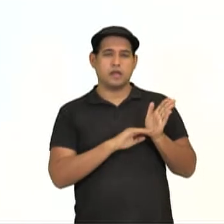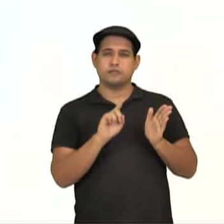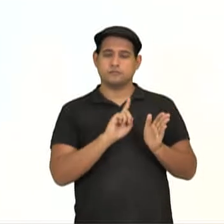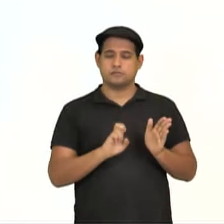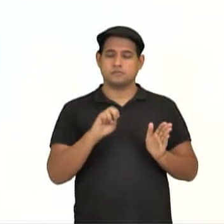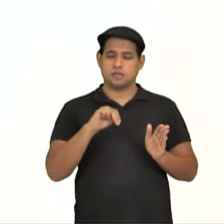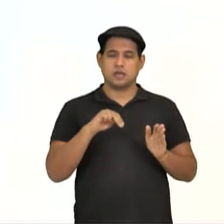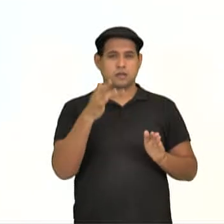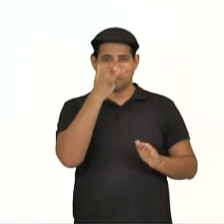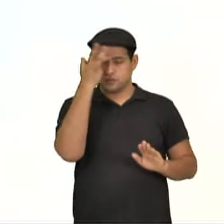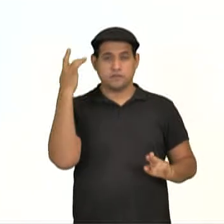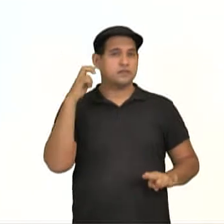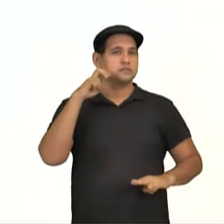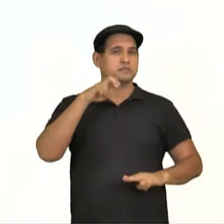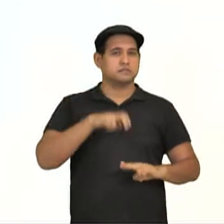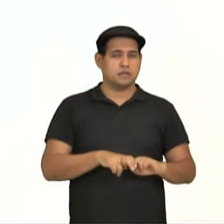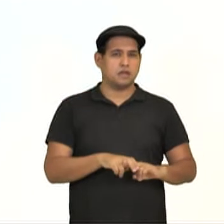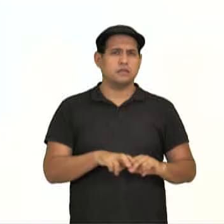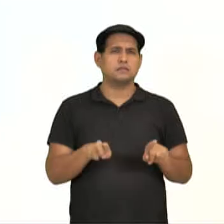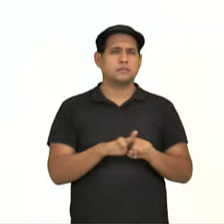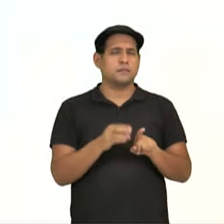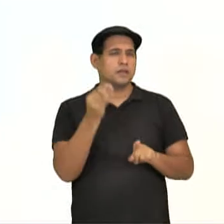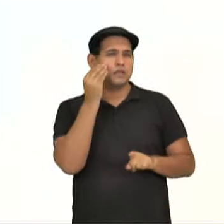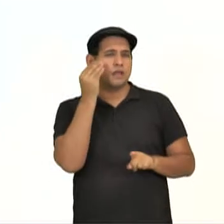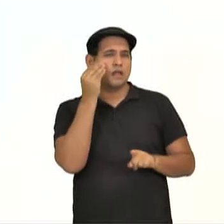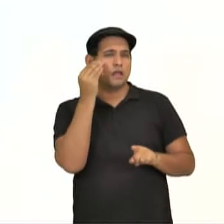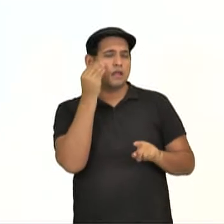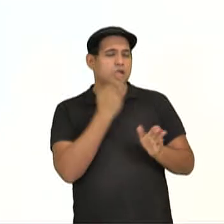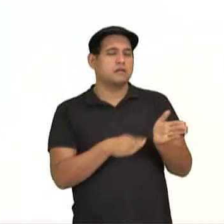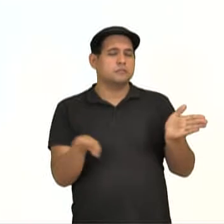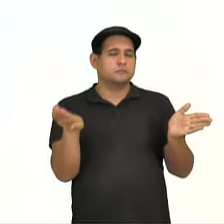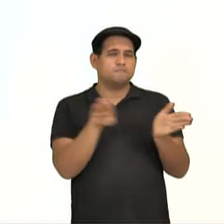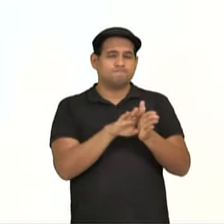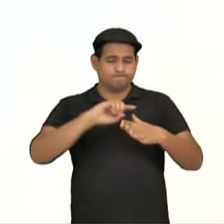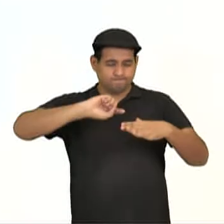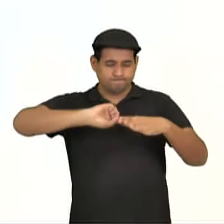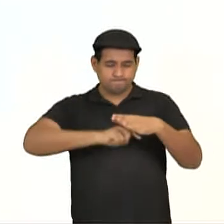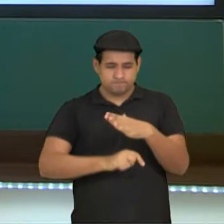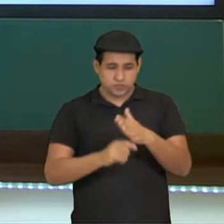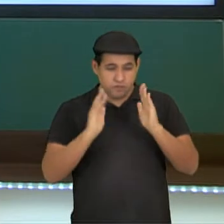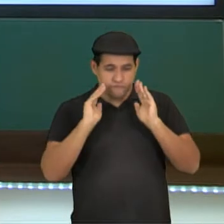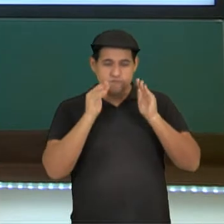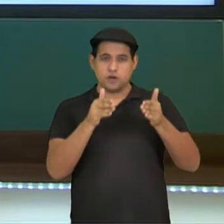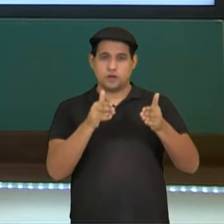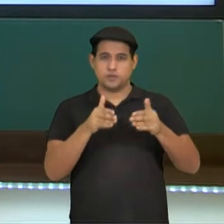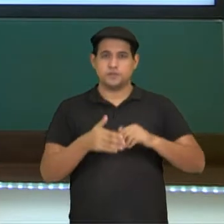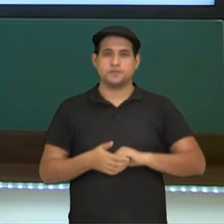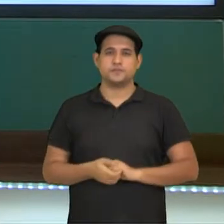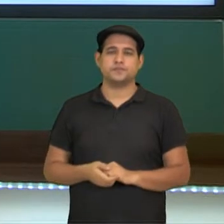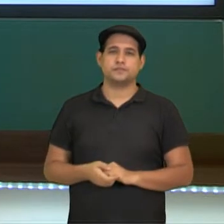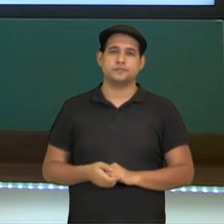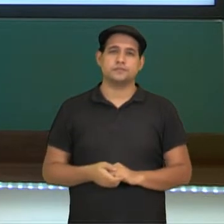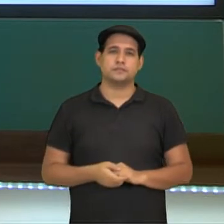que a pessoa vai sentar e tentar atingir a mais profunda concentração possível.